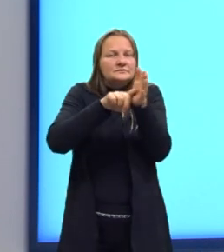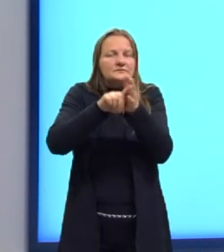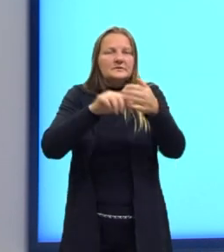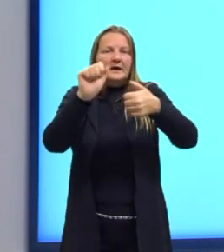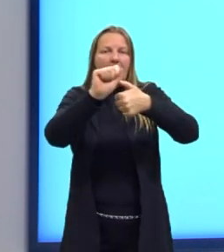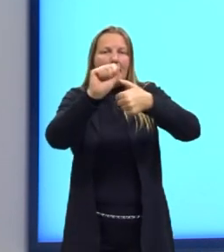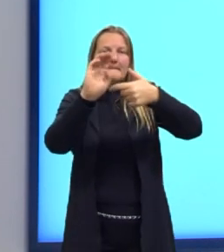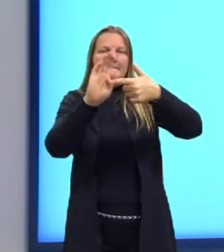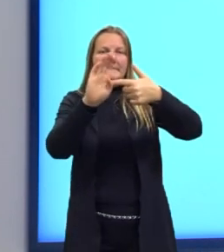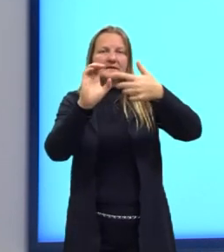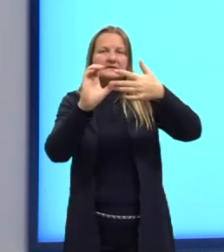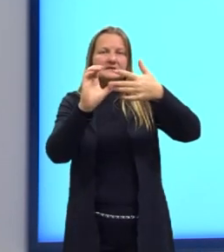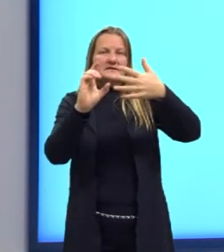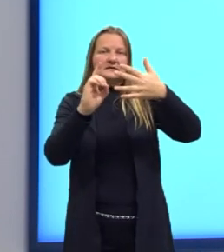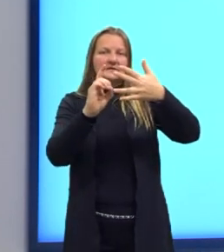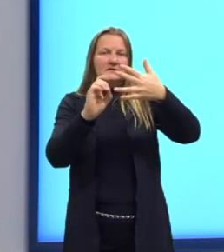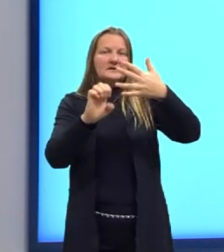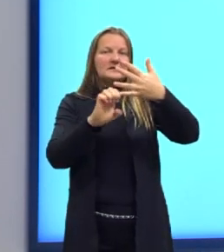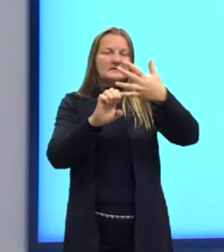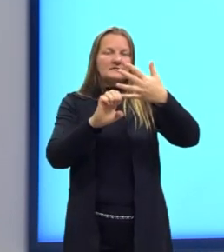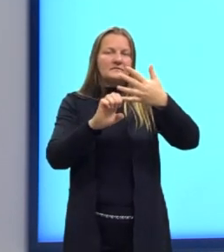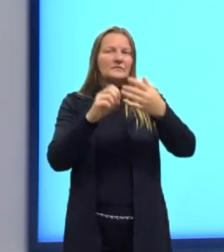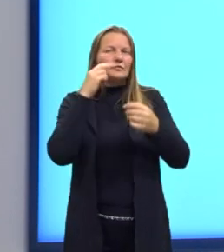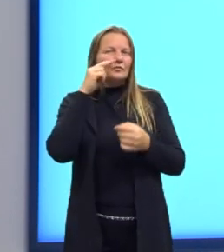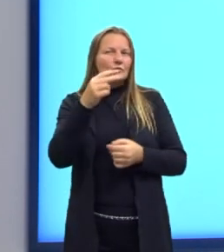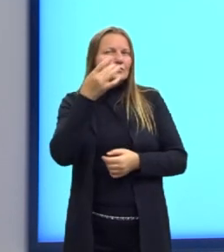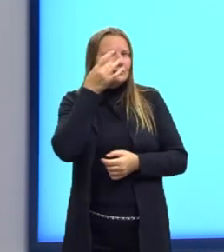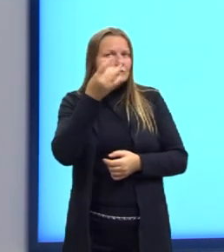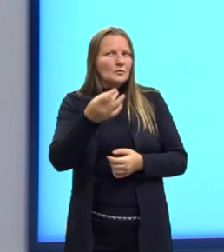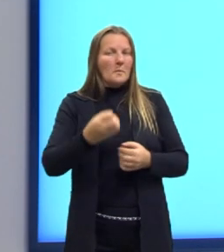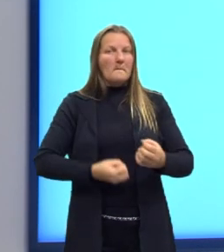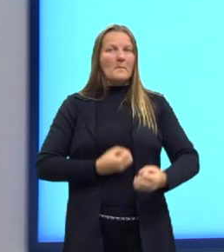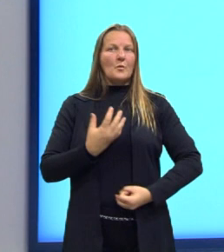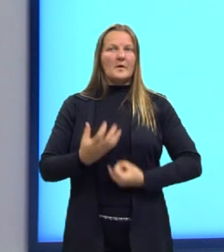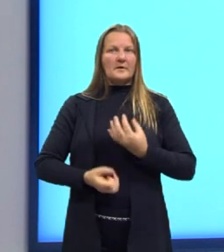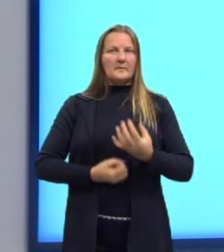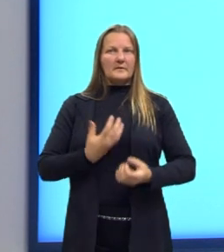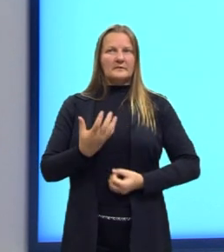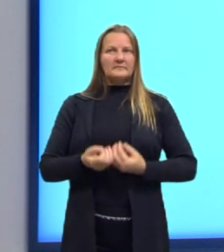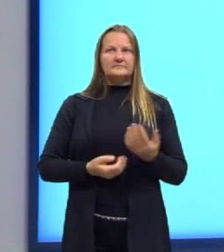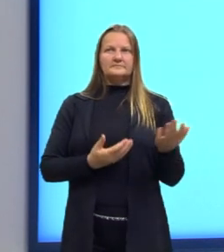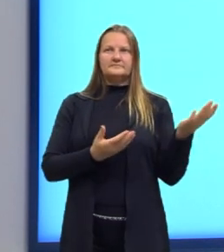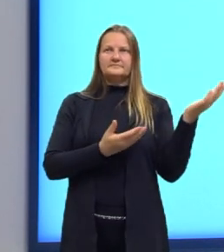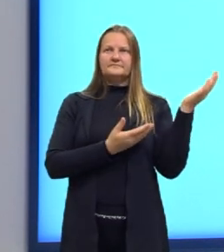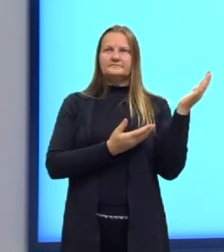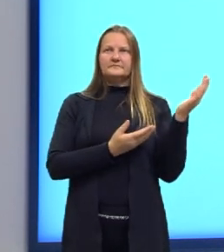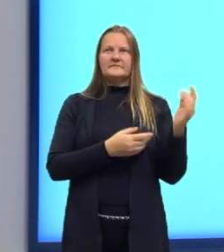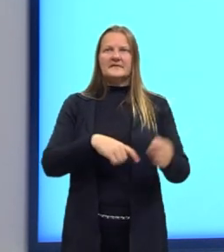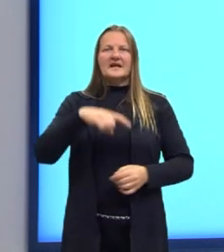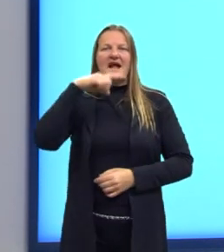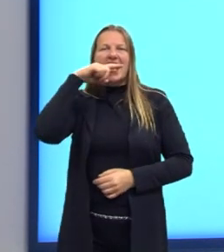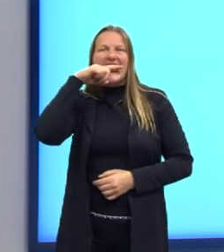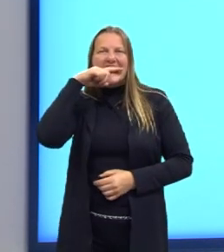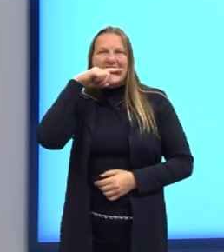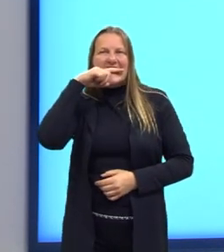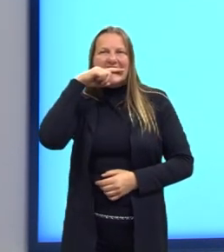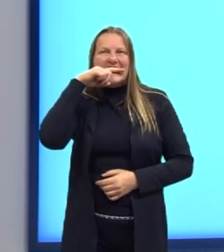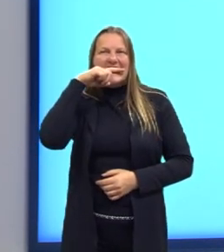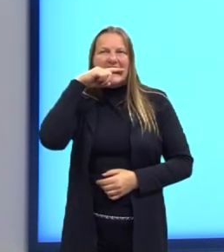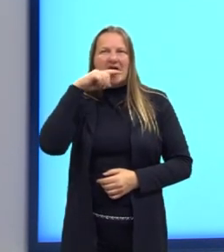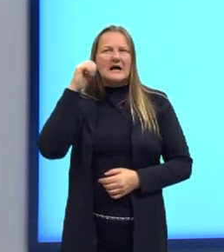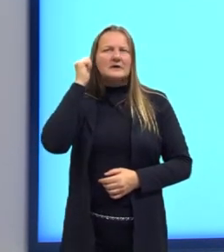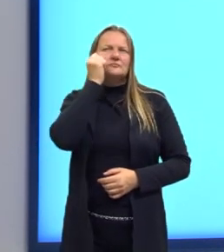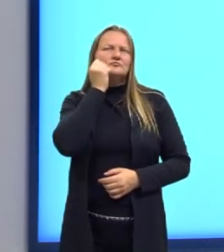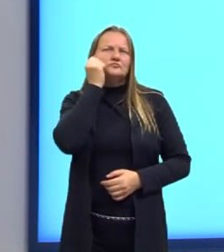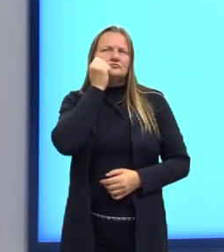alternativas vamos ver então o poema Tânia ele